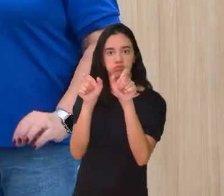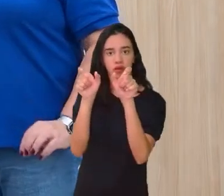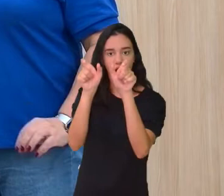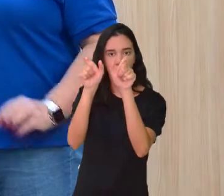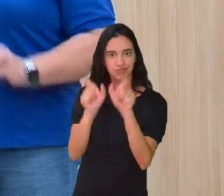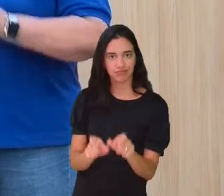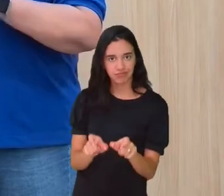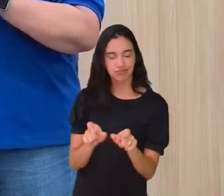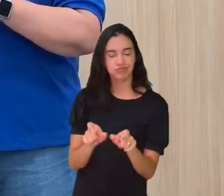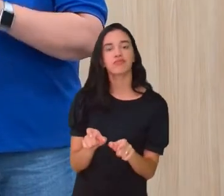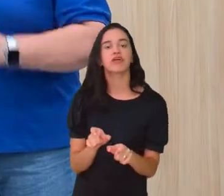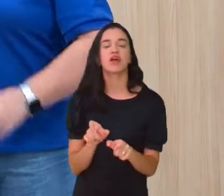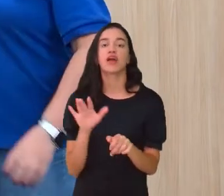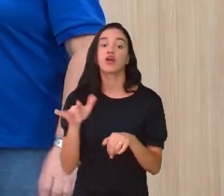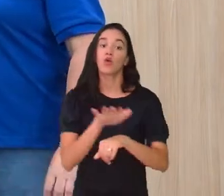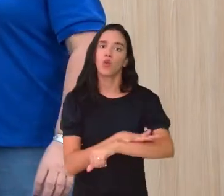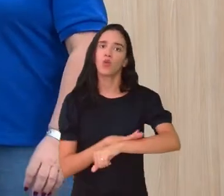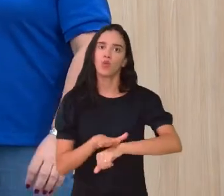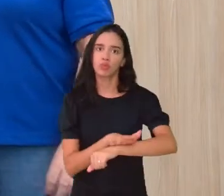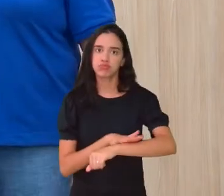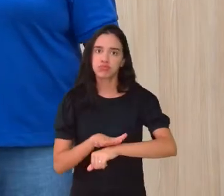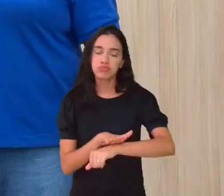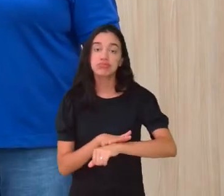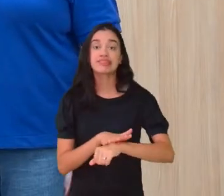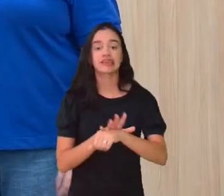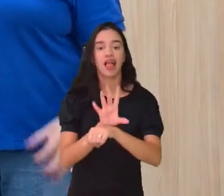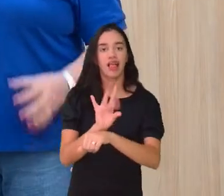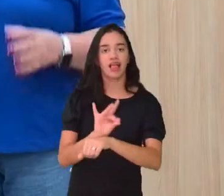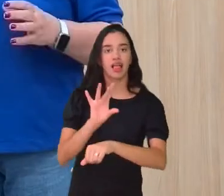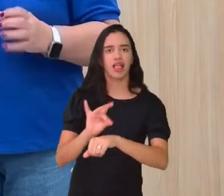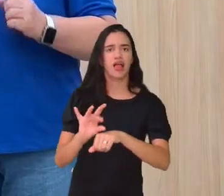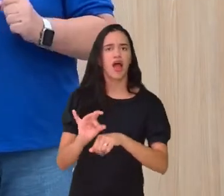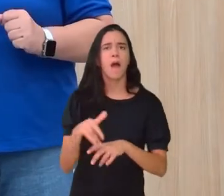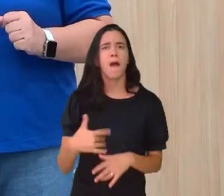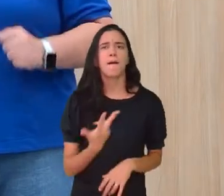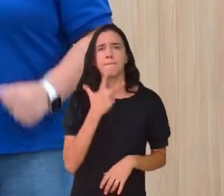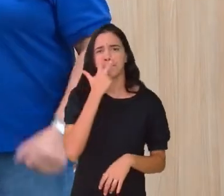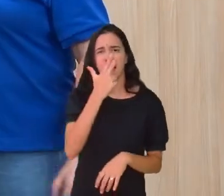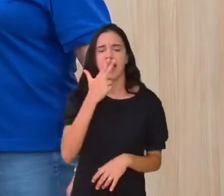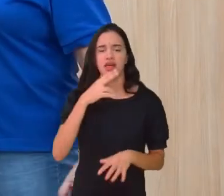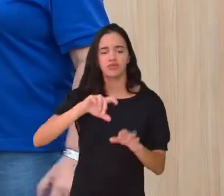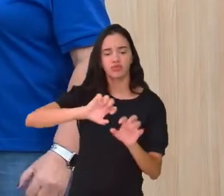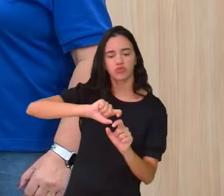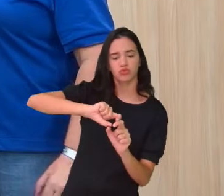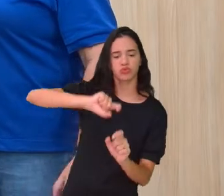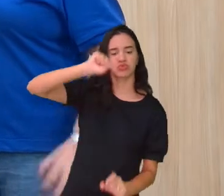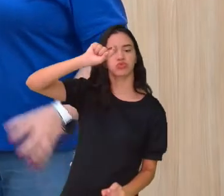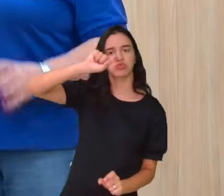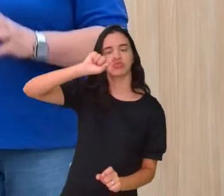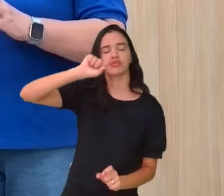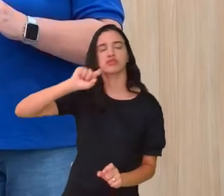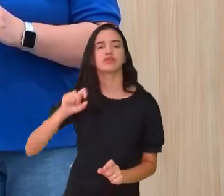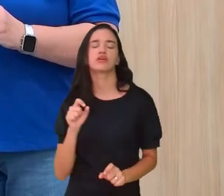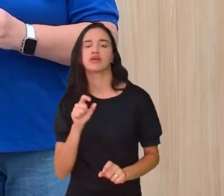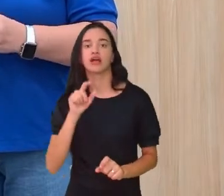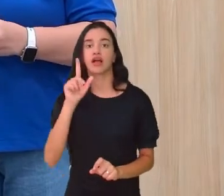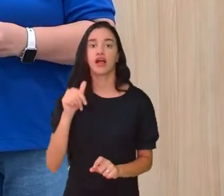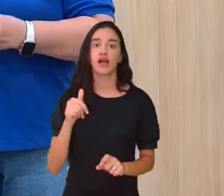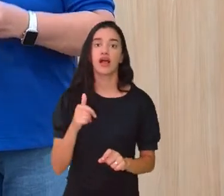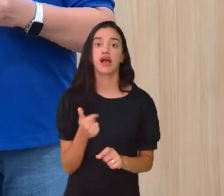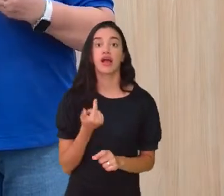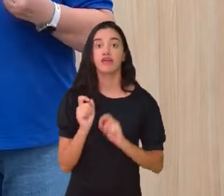tipo de tecido que não fecha, que é um tecido cartilaginoso, parece até uma mangueira. Esses brônquios, eles vão